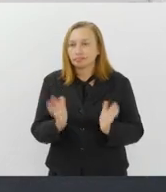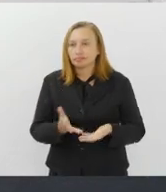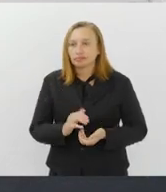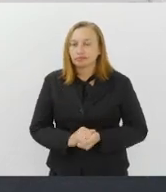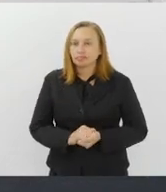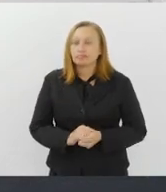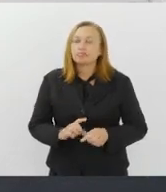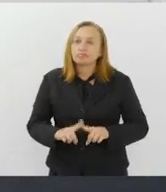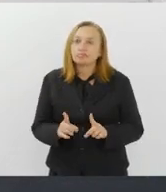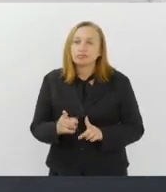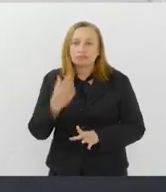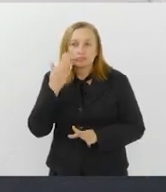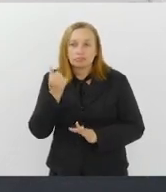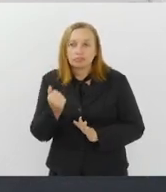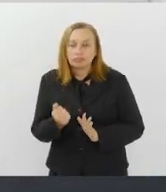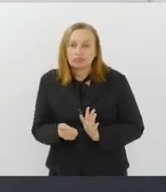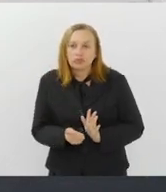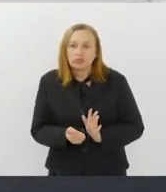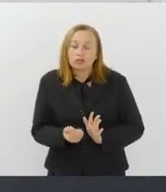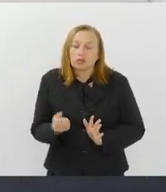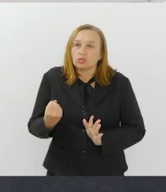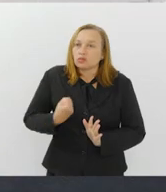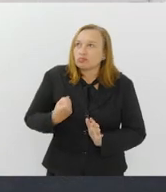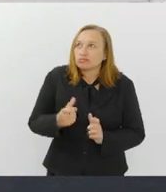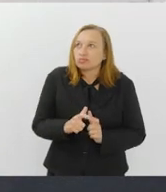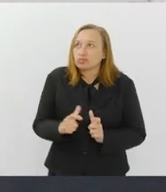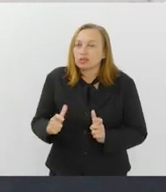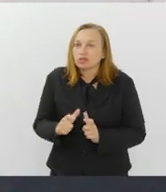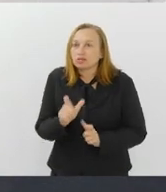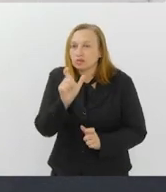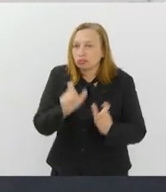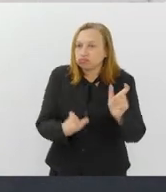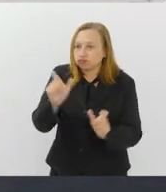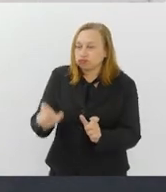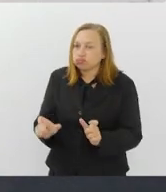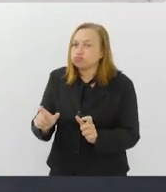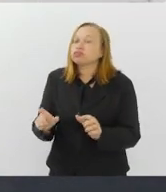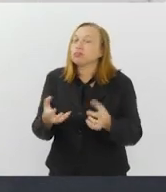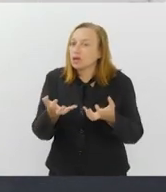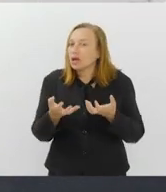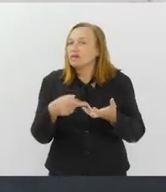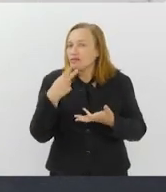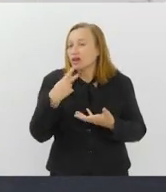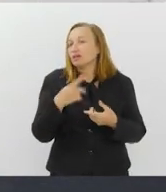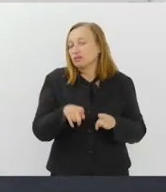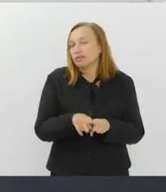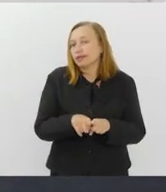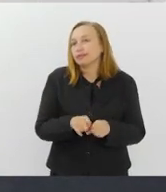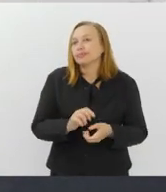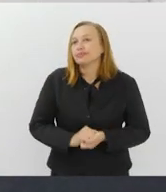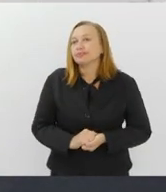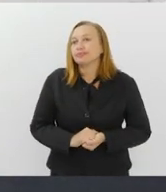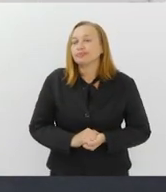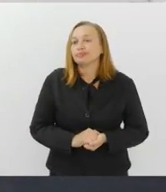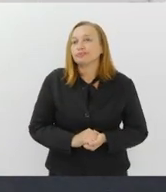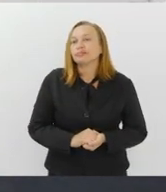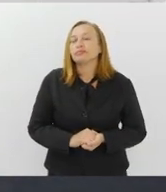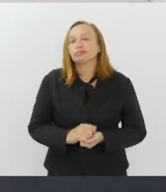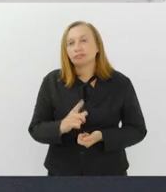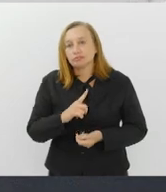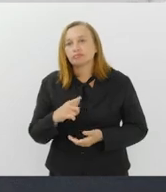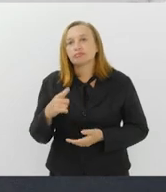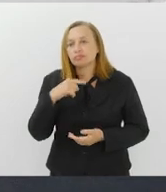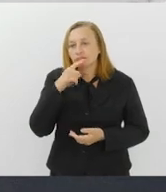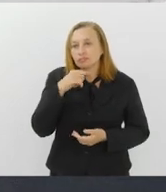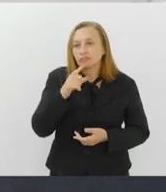Mas eu sei que são muitos os colegas aqui que também querem, né, têm suas